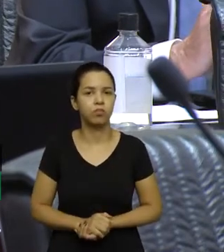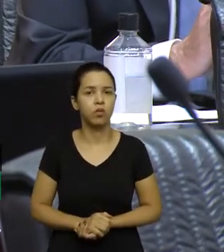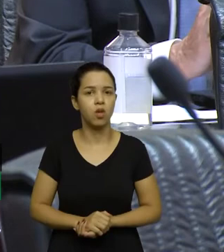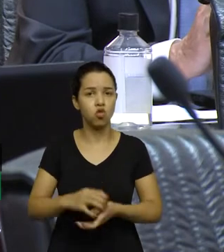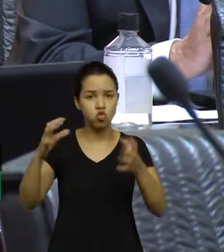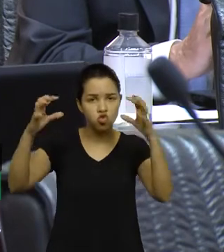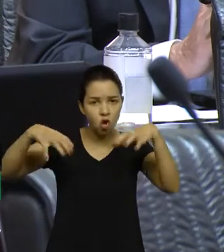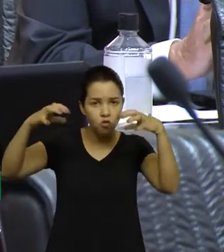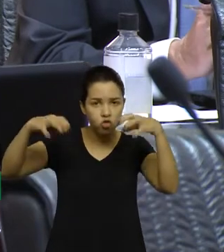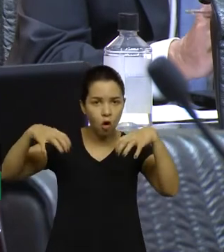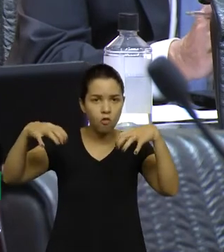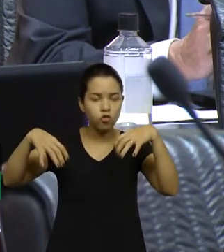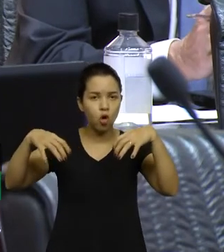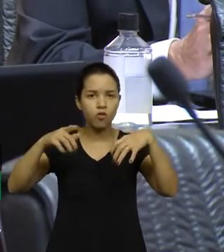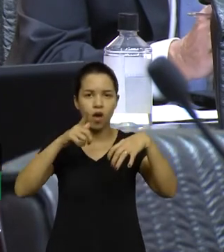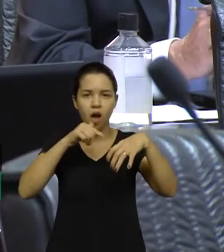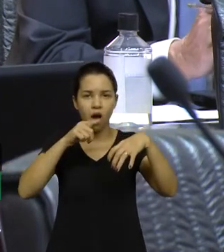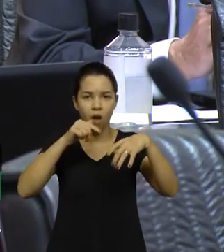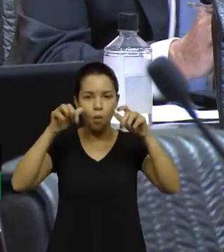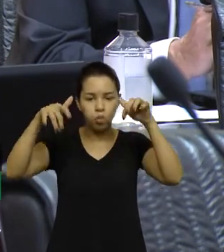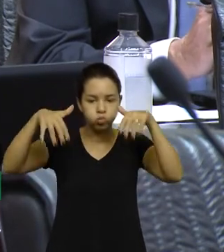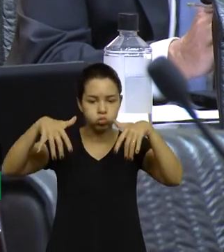dentro, não é só água que corre